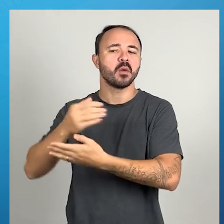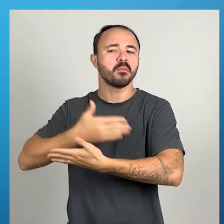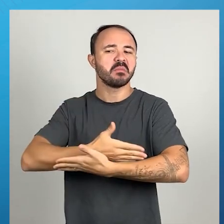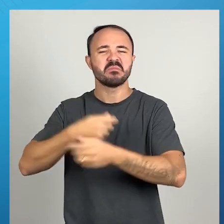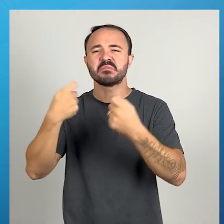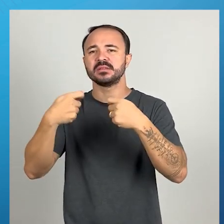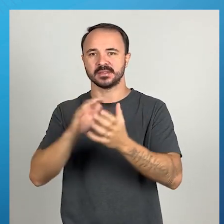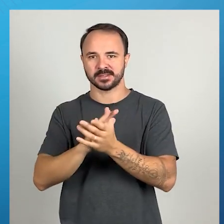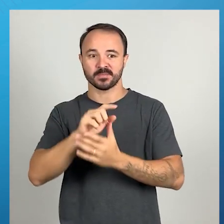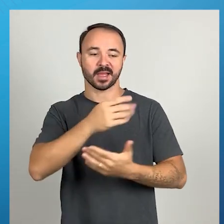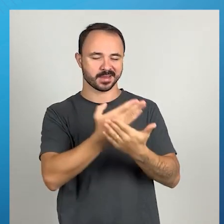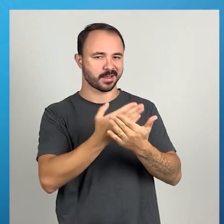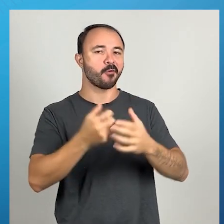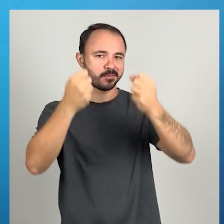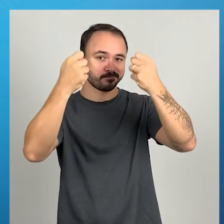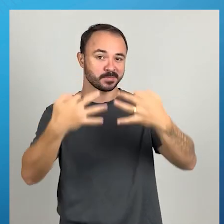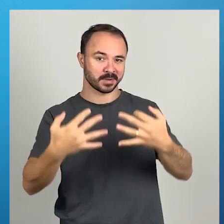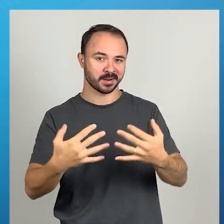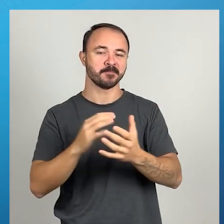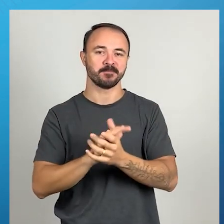vamos estar falando sobre esses principais pontos.